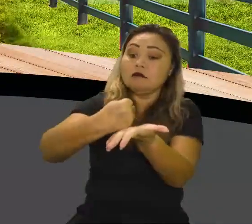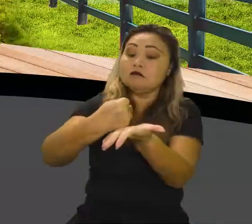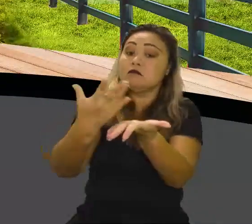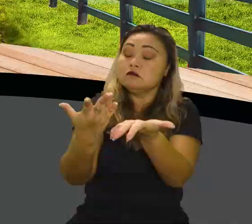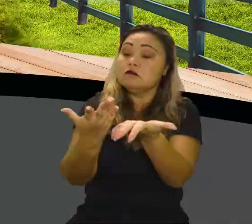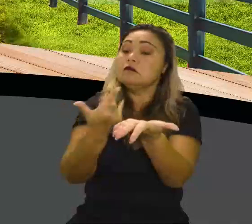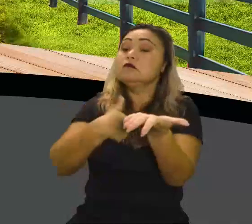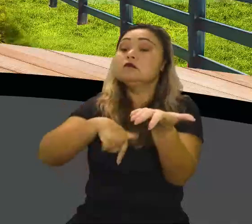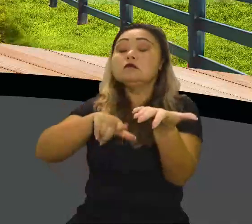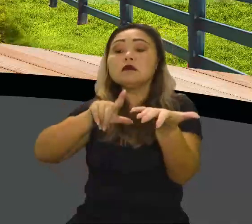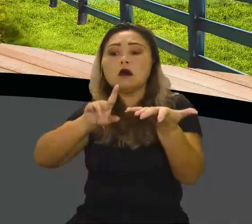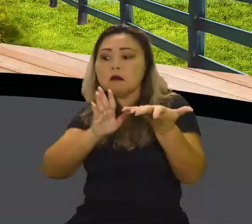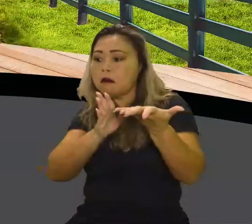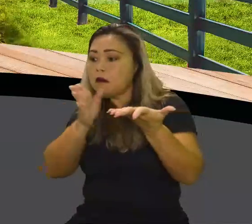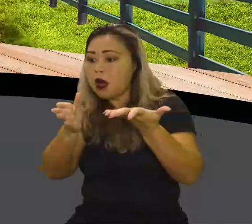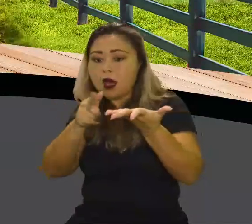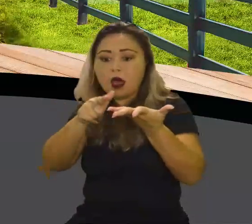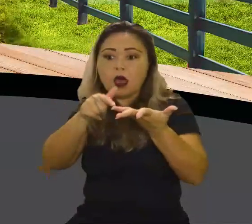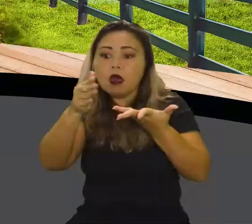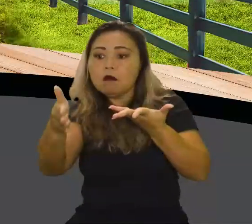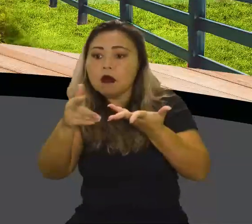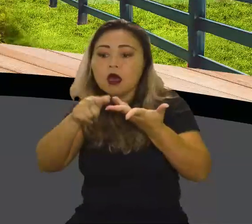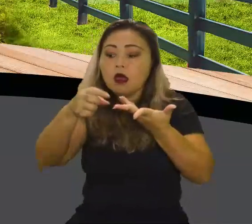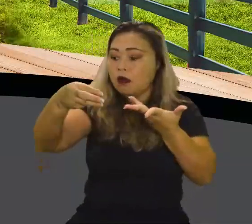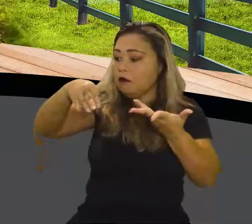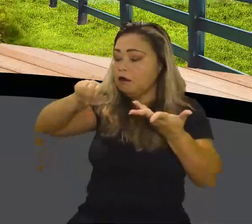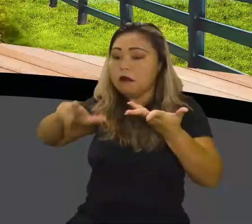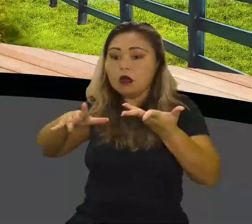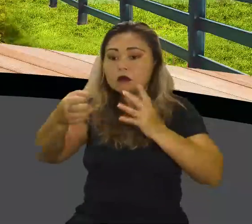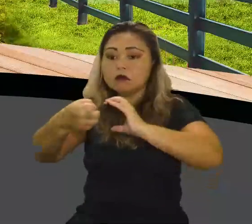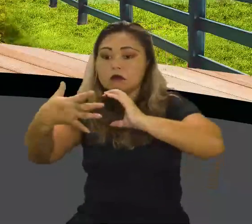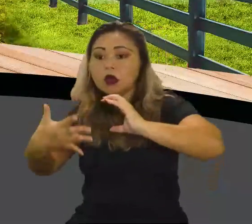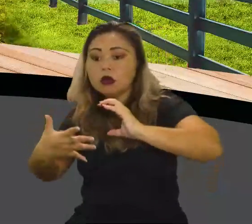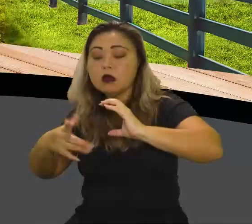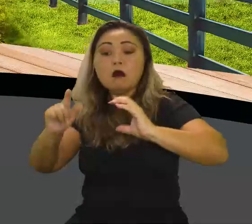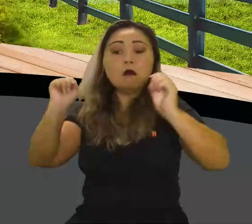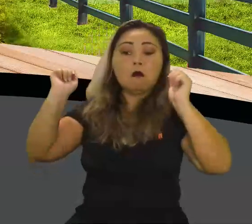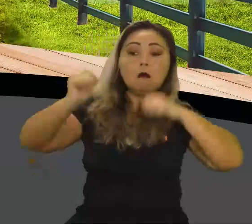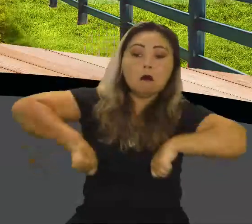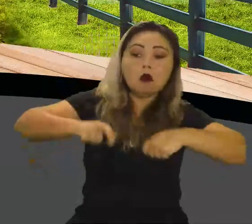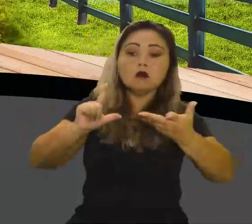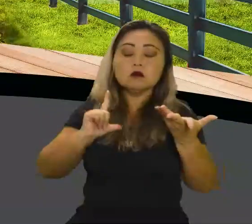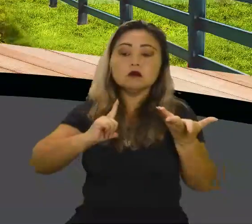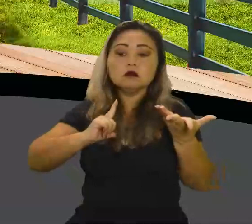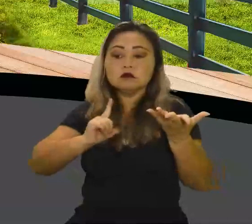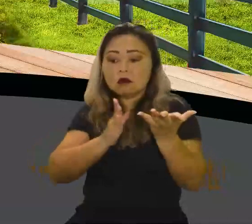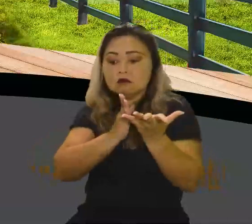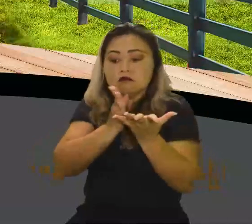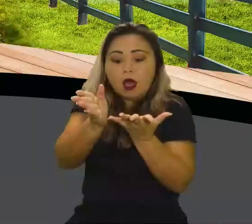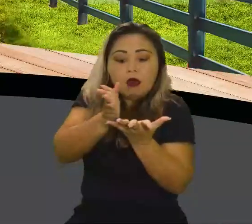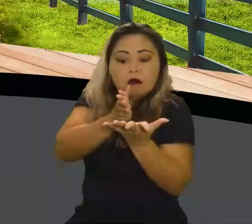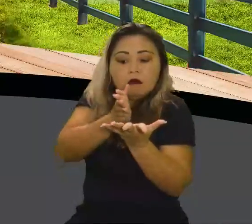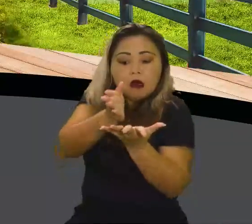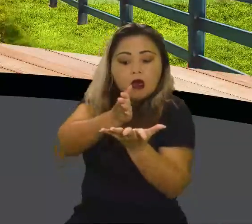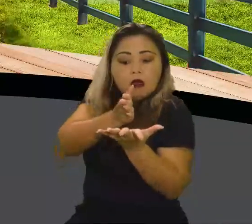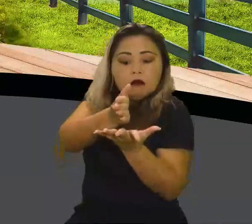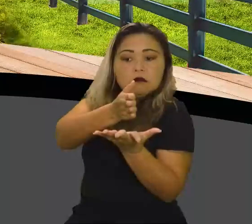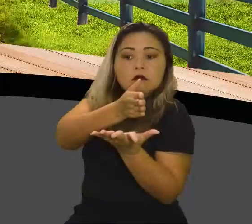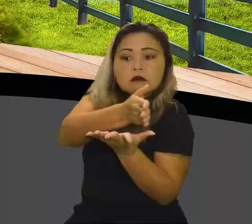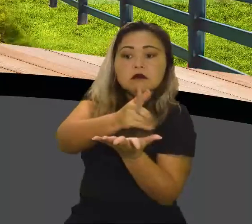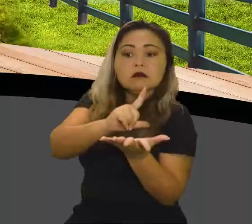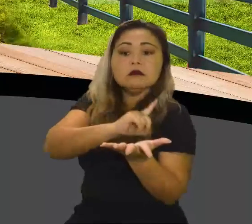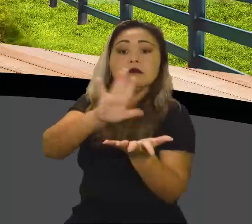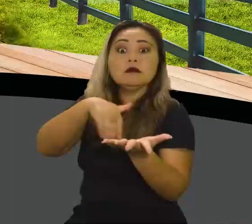Então, dependendo da qualidade do seu mel e da sua característica, você pode ter esses viés, esses